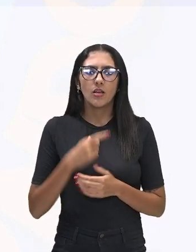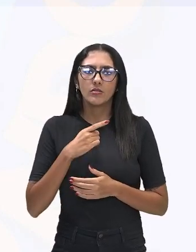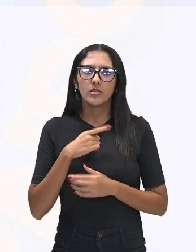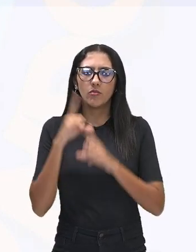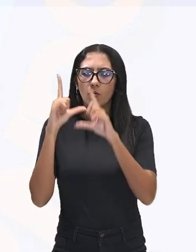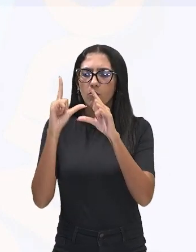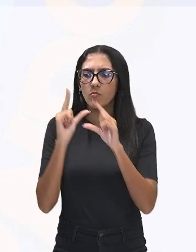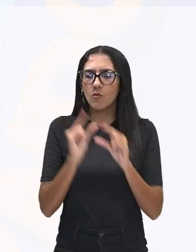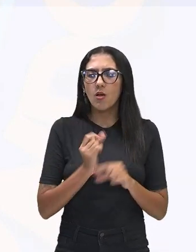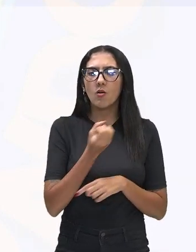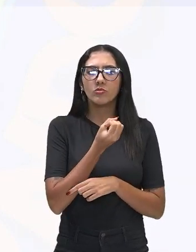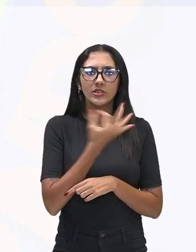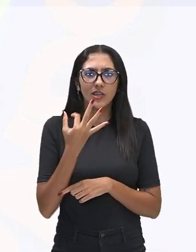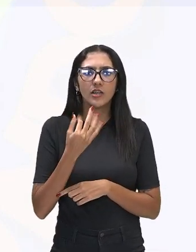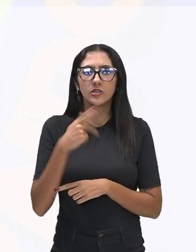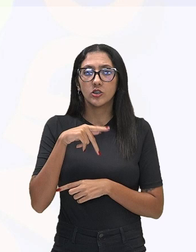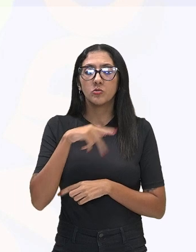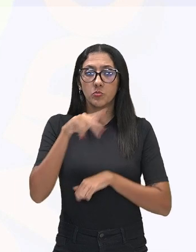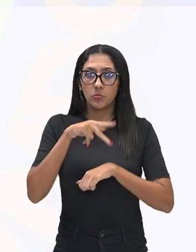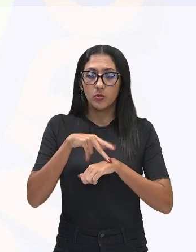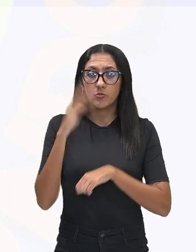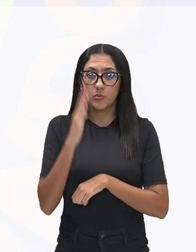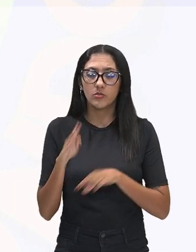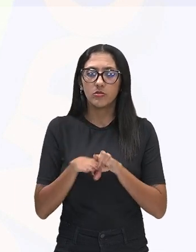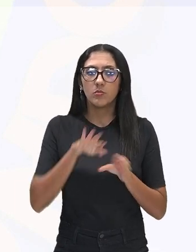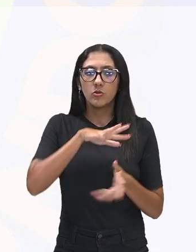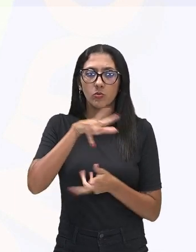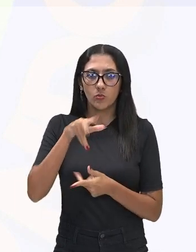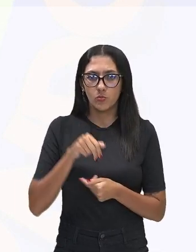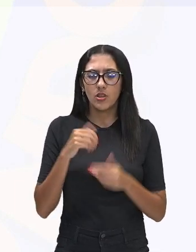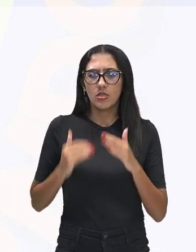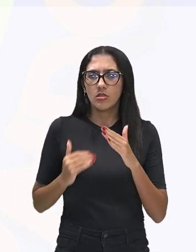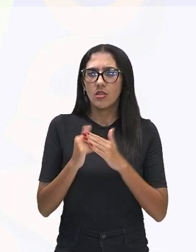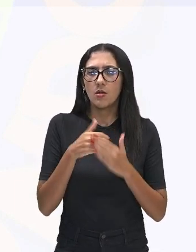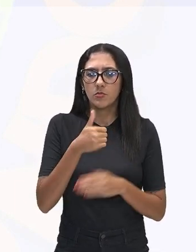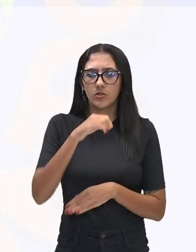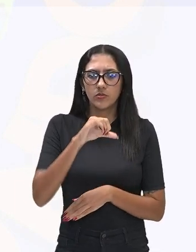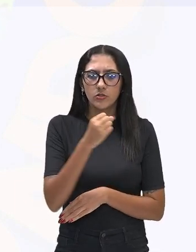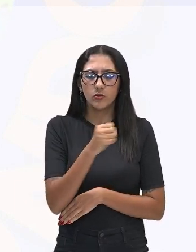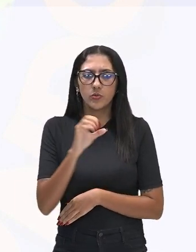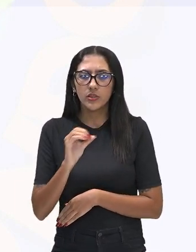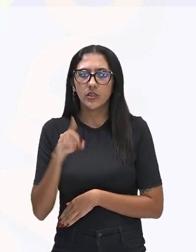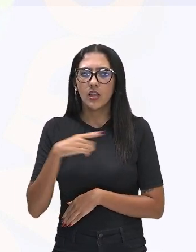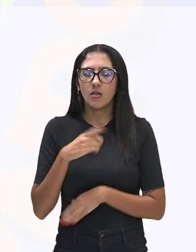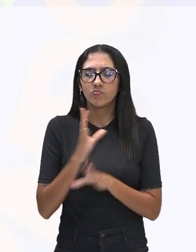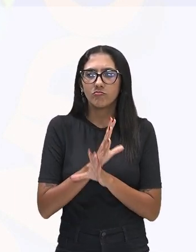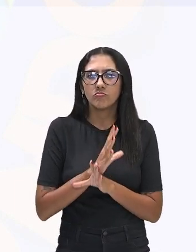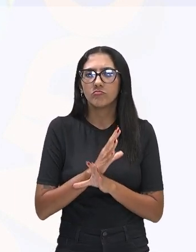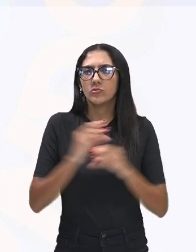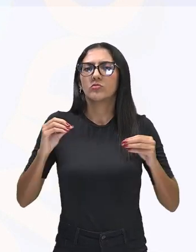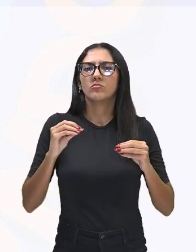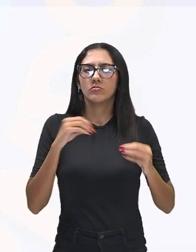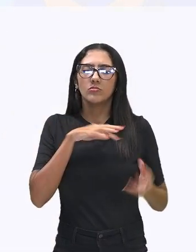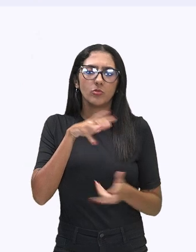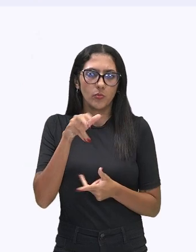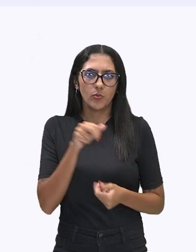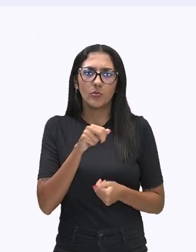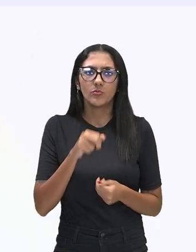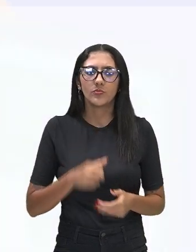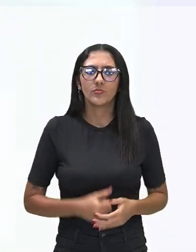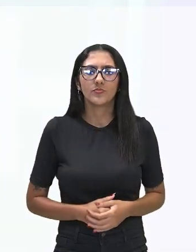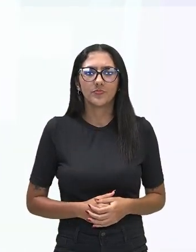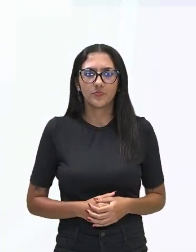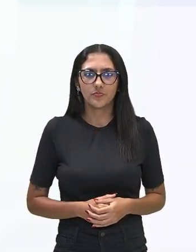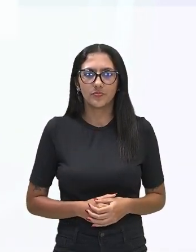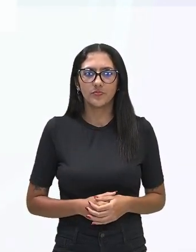no Brasil e no mundo, até que em 1980 ela foi considerada extinta em todo o planeta.